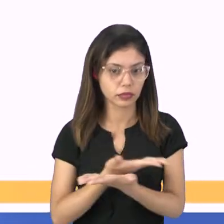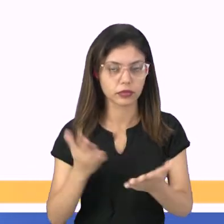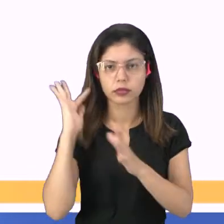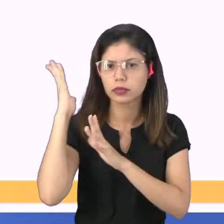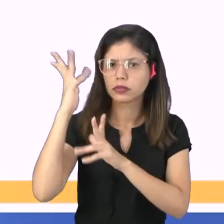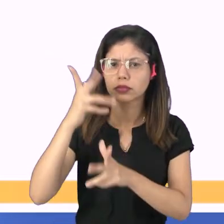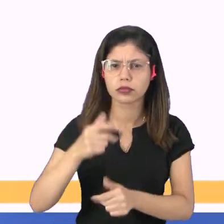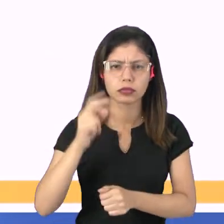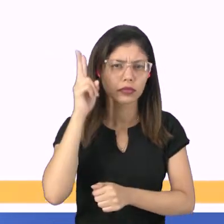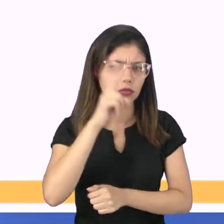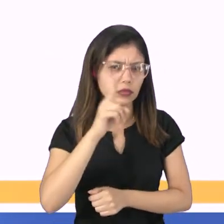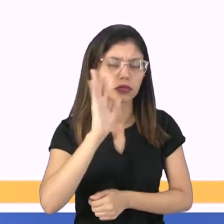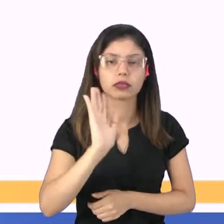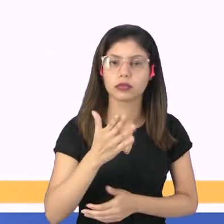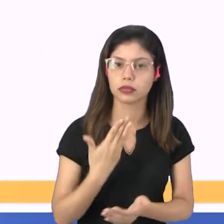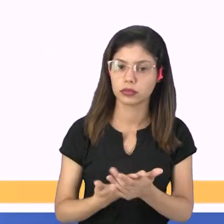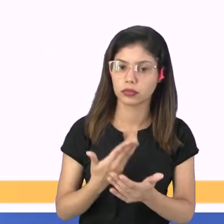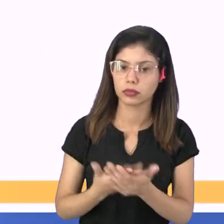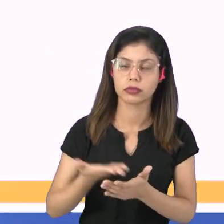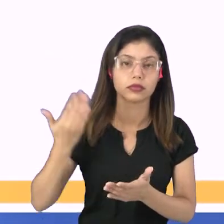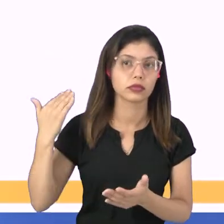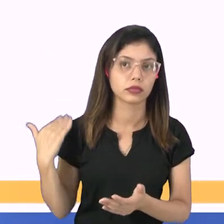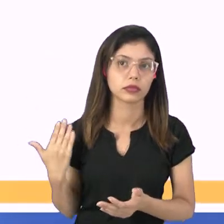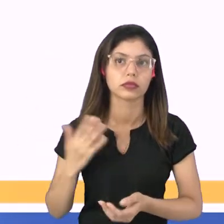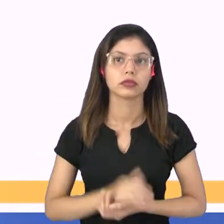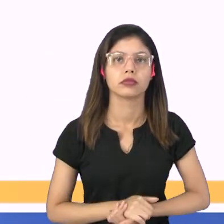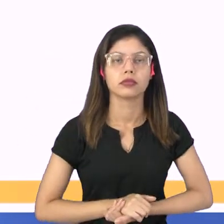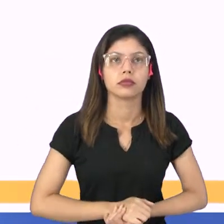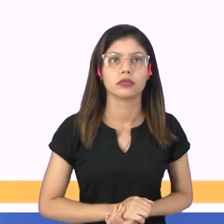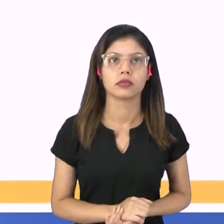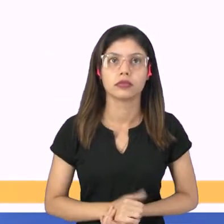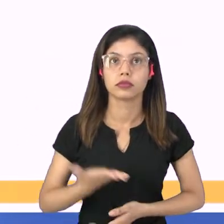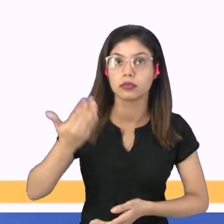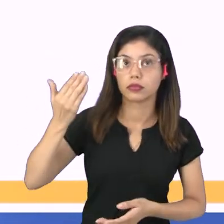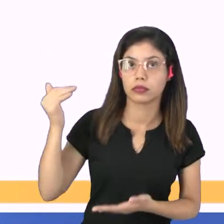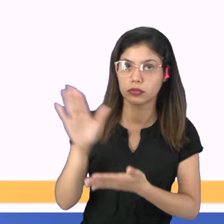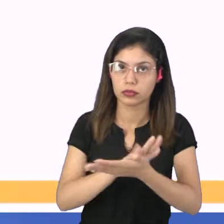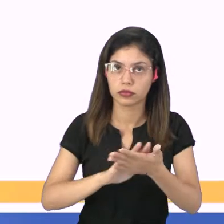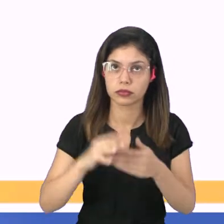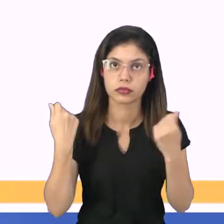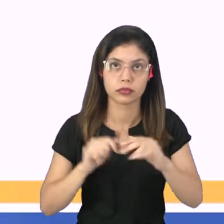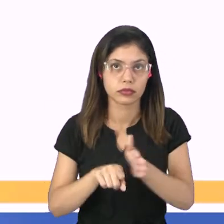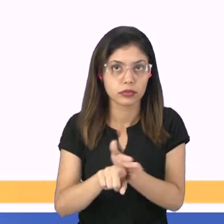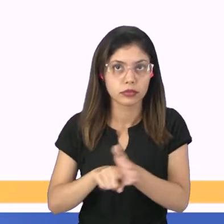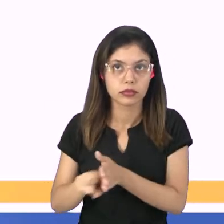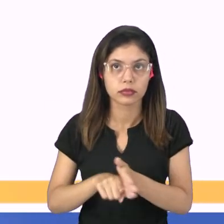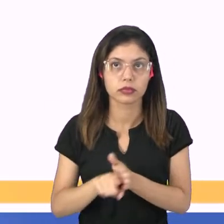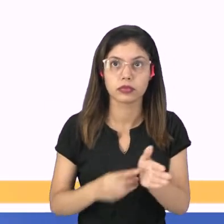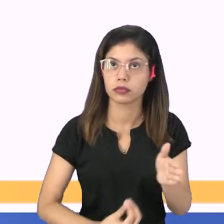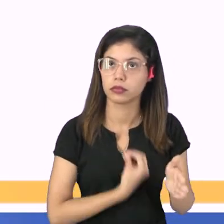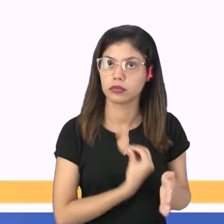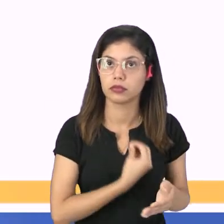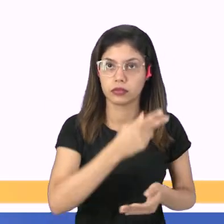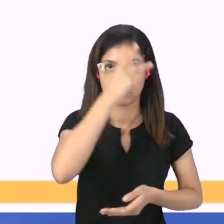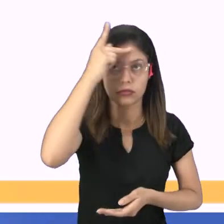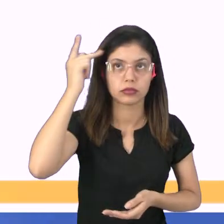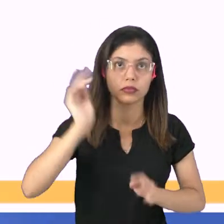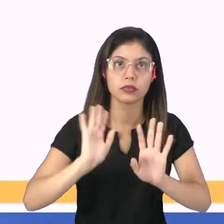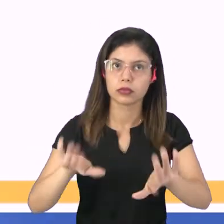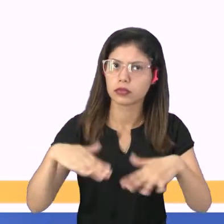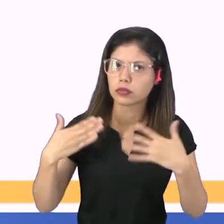se atentar nisso, vamos relembrar, porque a gente já viu isso em aulas anteriores. antes de mais nada,